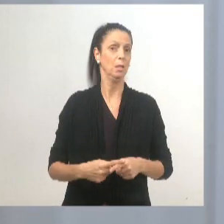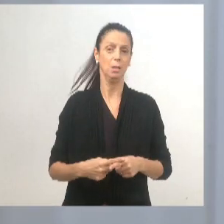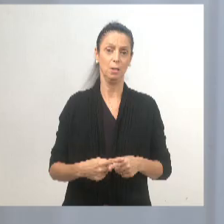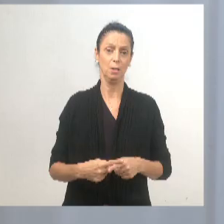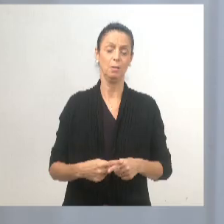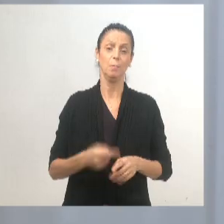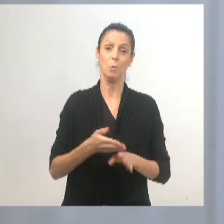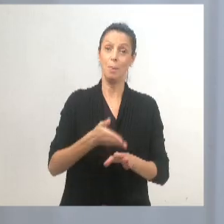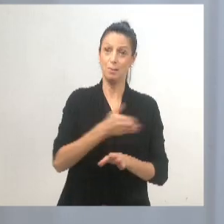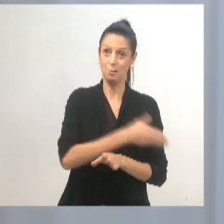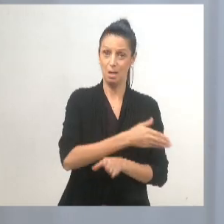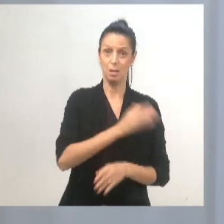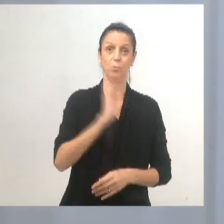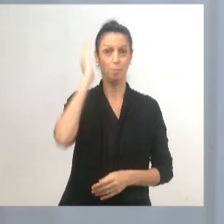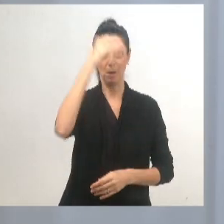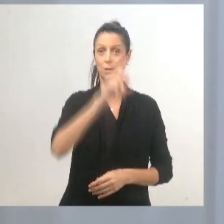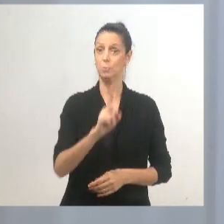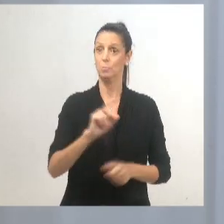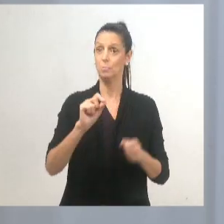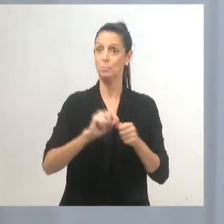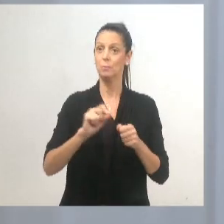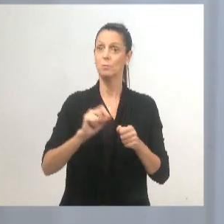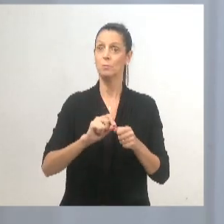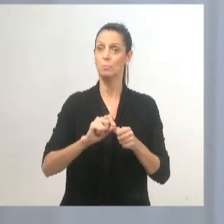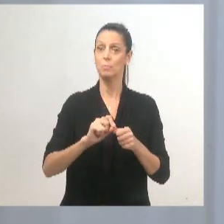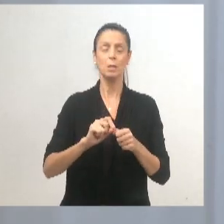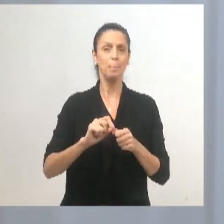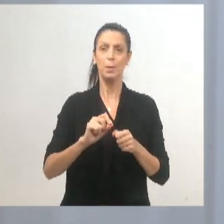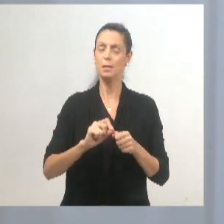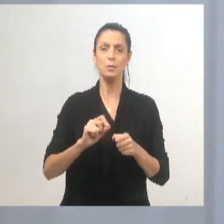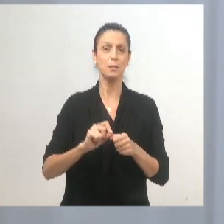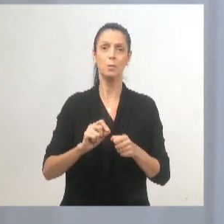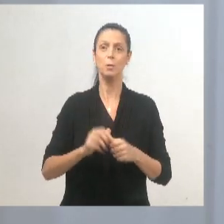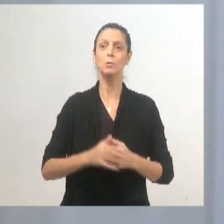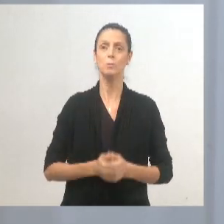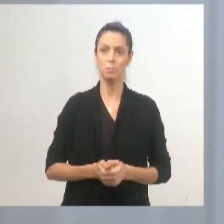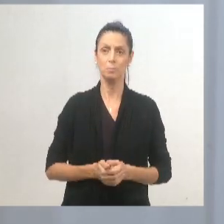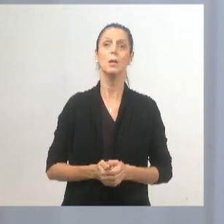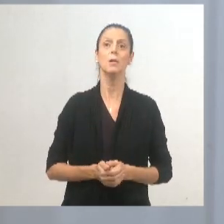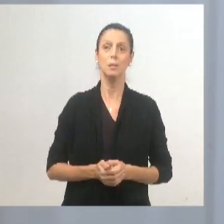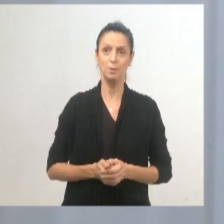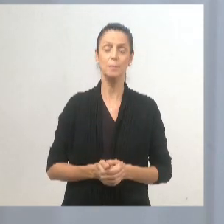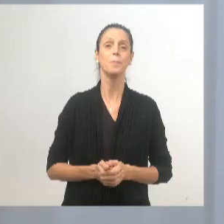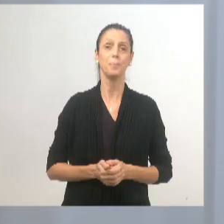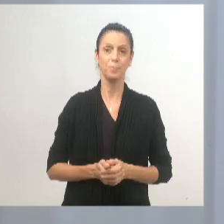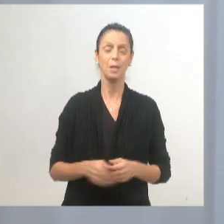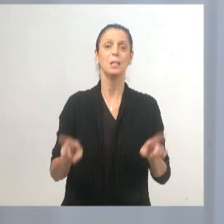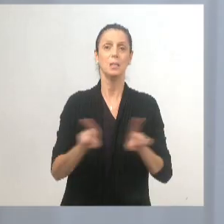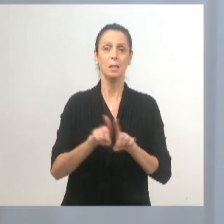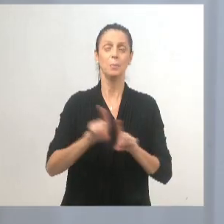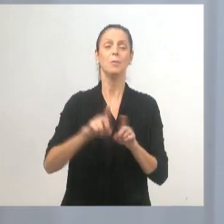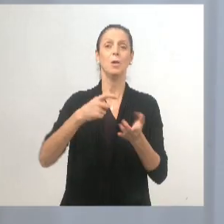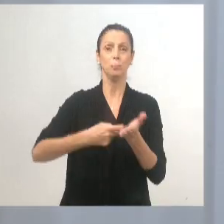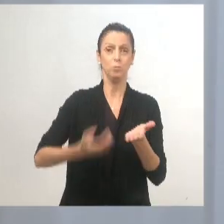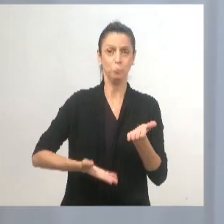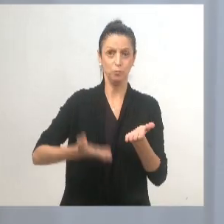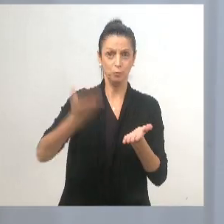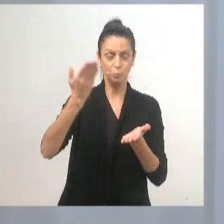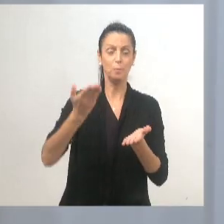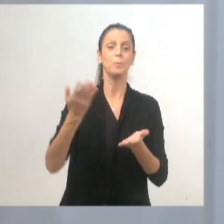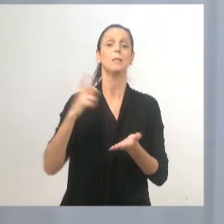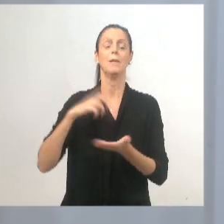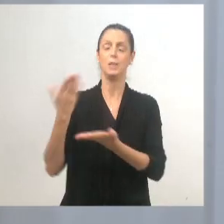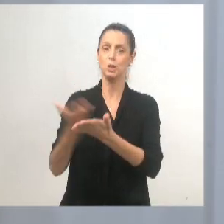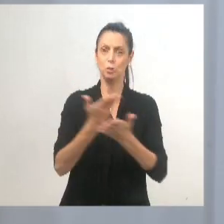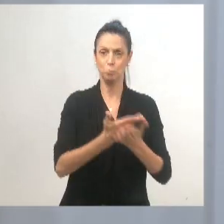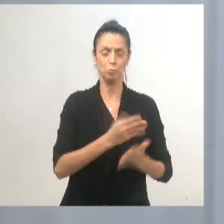passada. Aliás, a própria AGI autorizou esse reajuste na tarifa, após um estudo